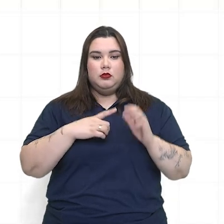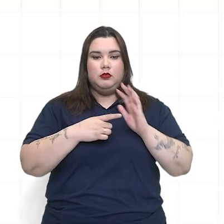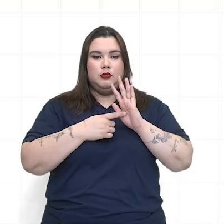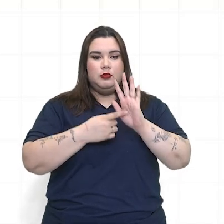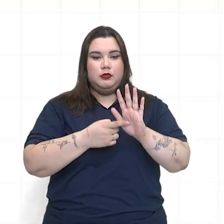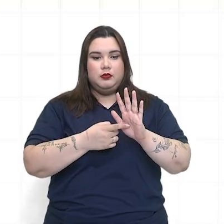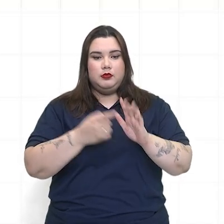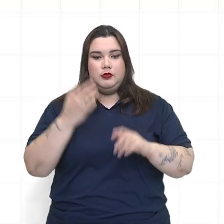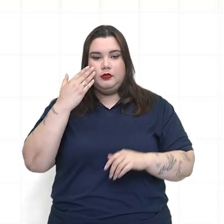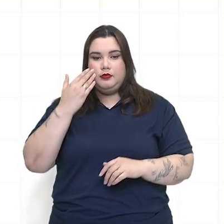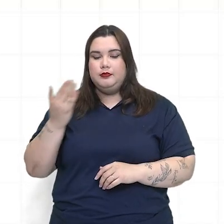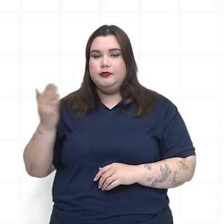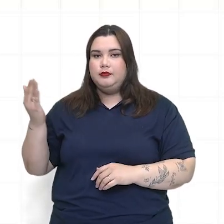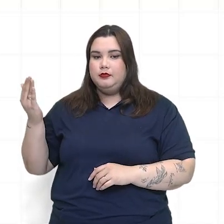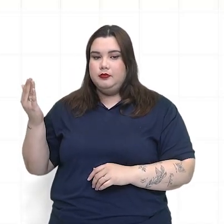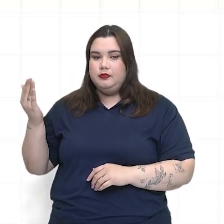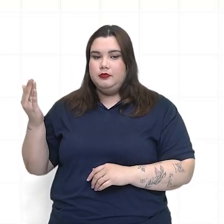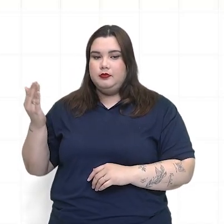aqui, ó,